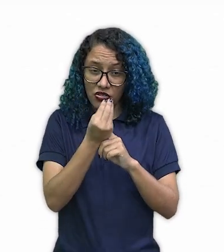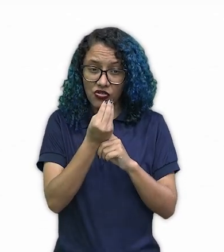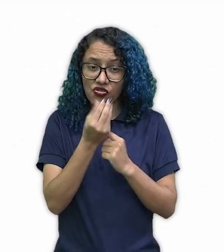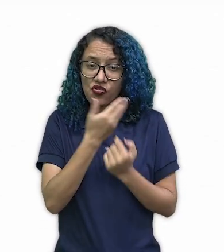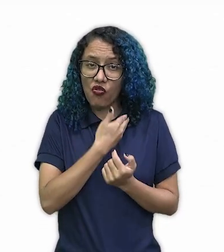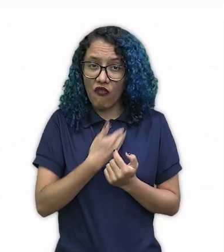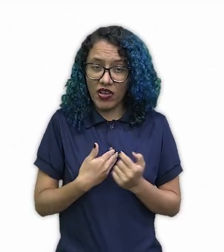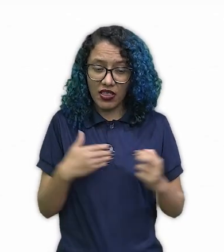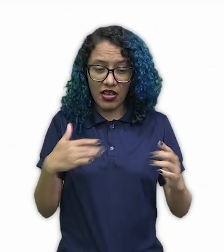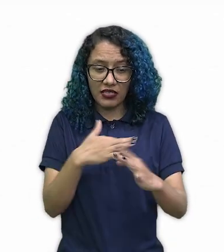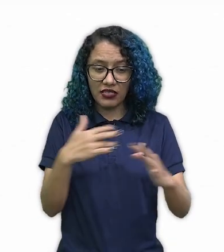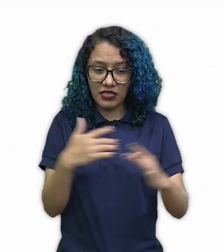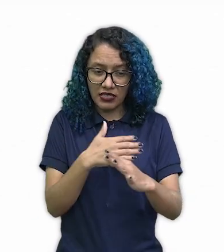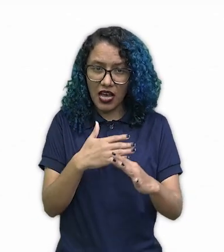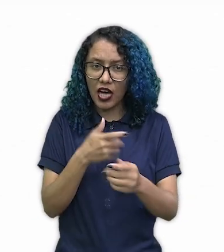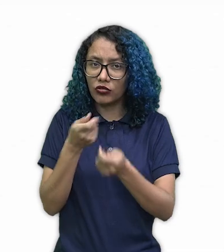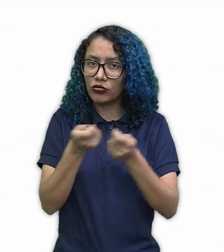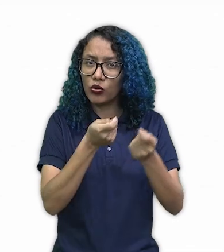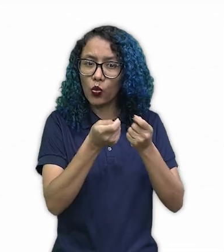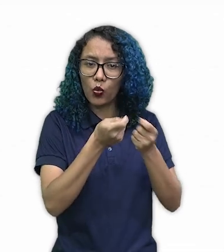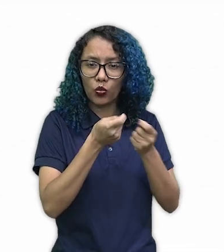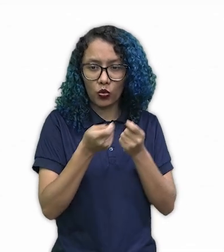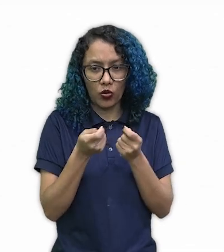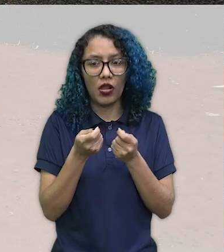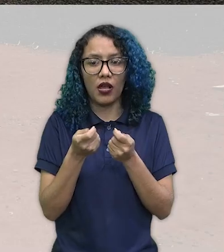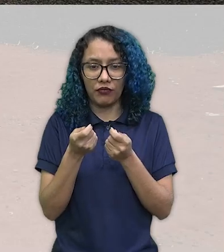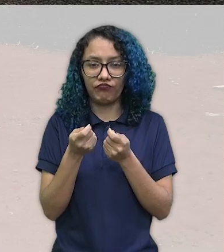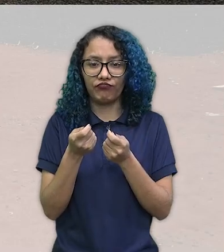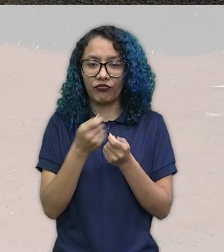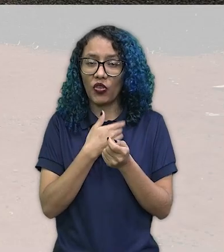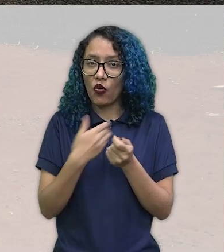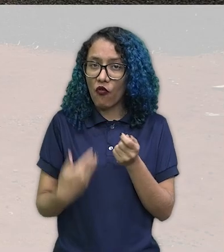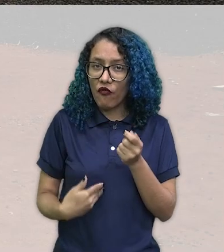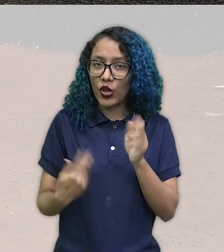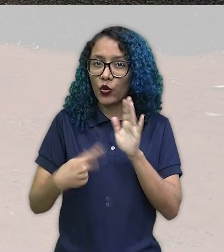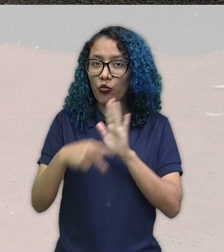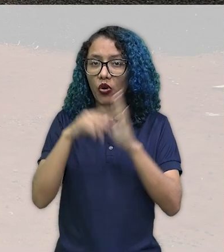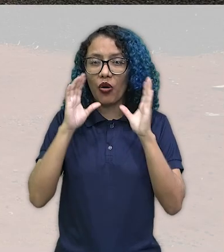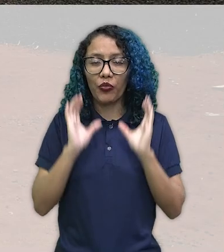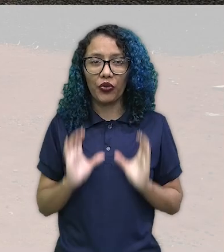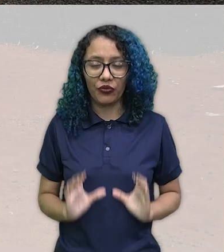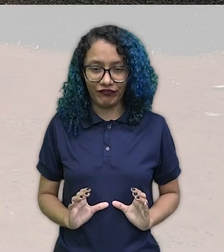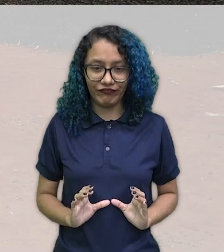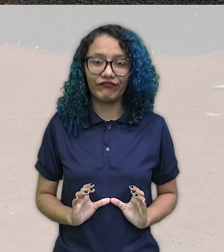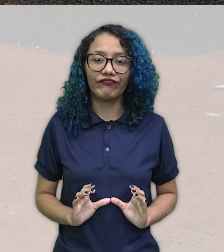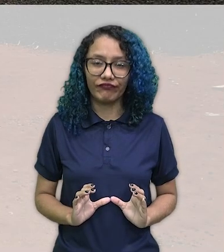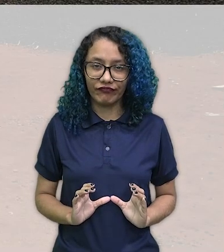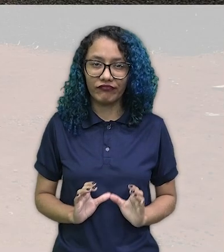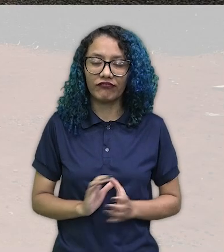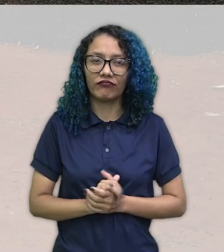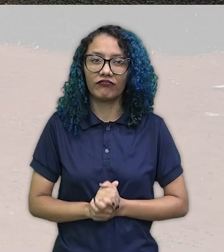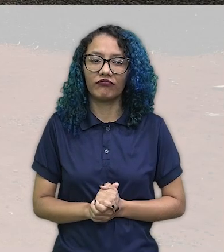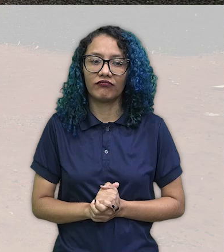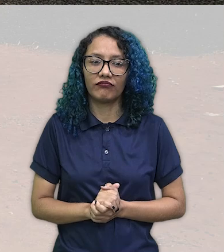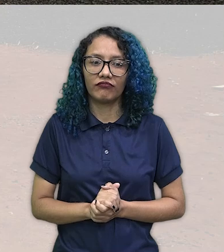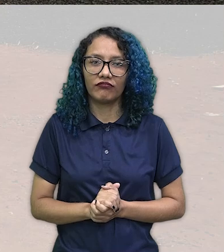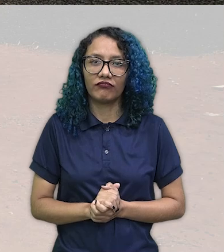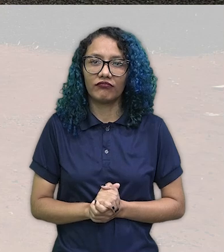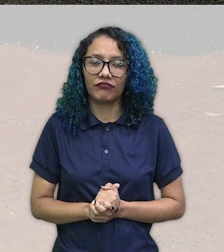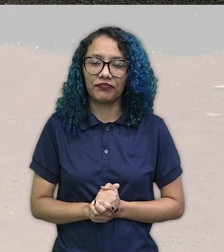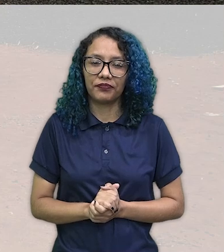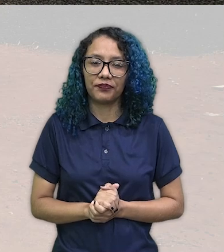dos cidadãos. Olha só que coisa interessante, né? Olha de onde vem essa ideia aí. O bem